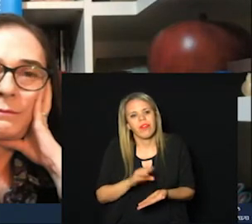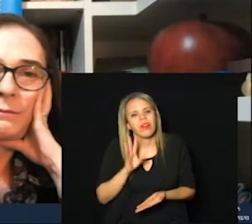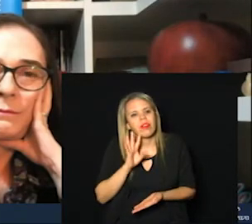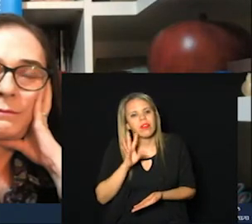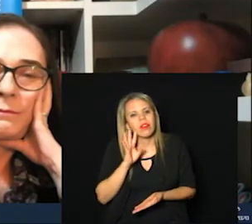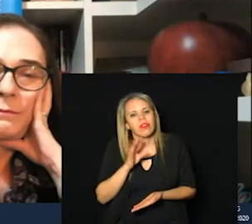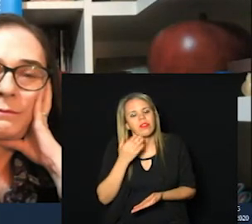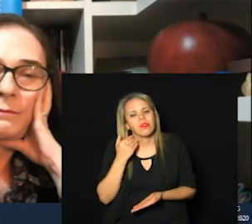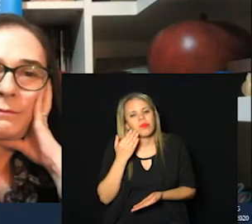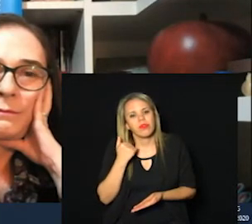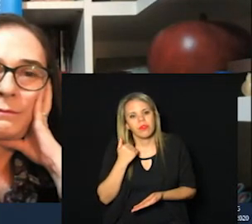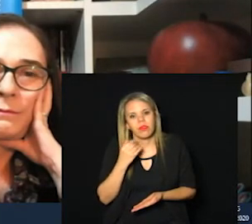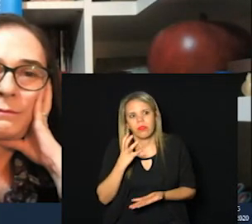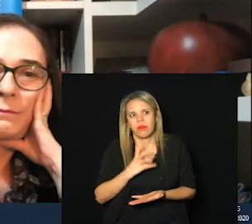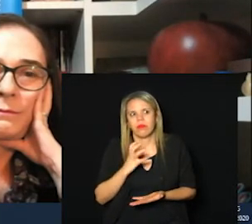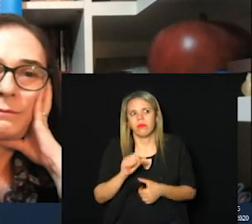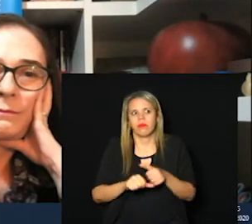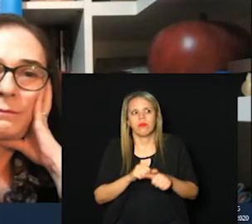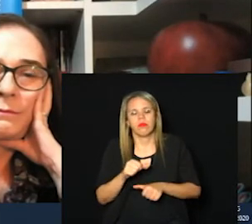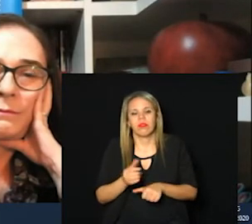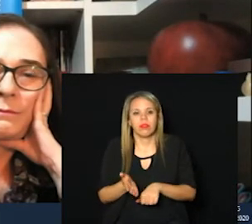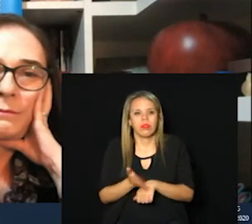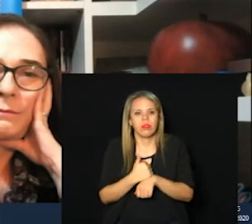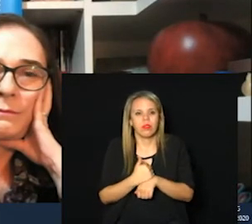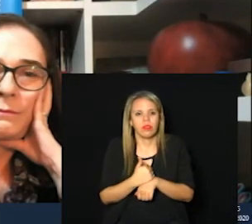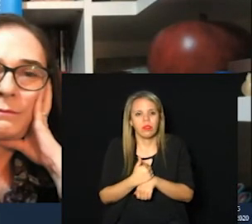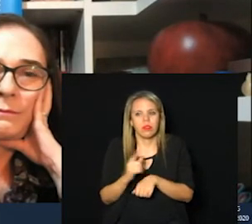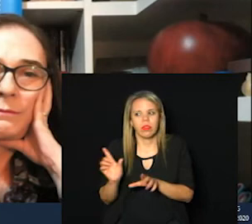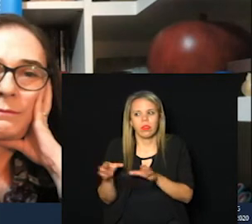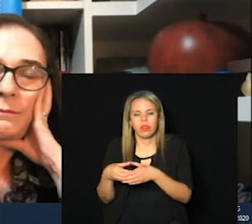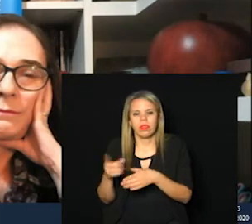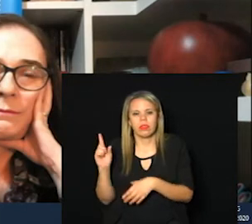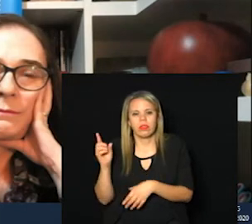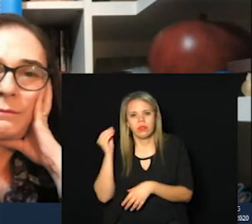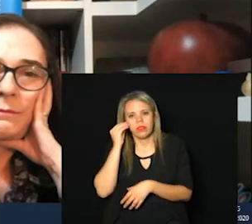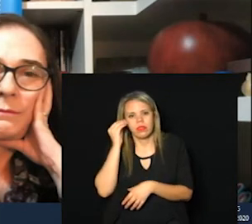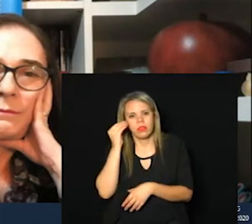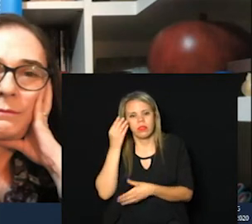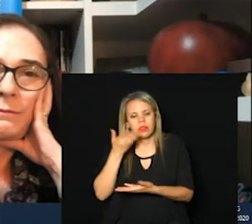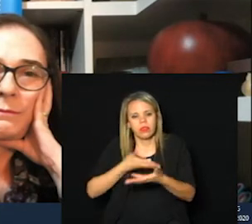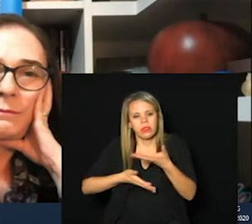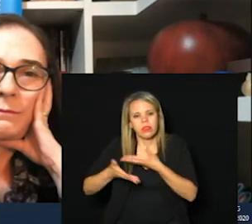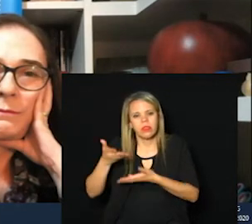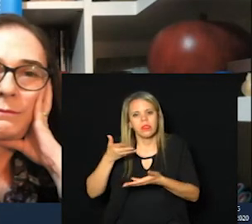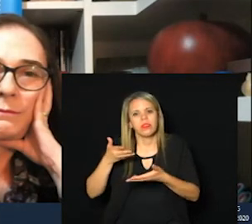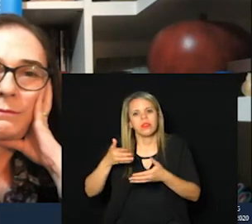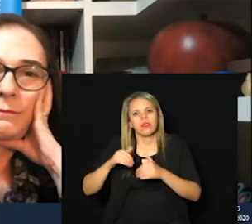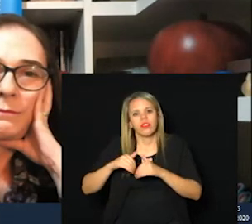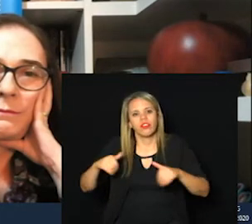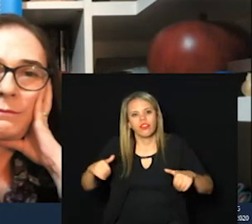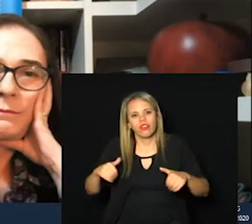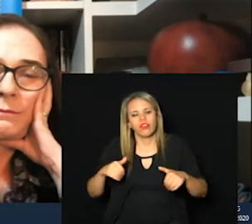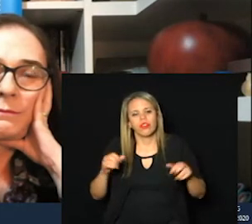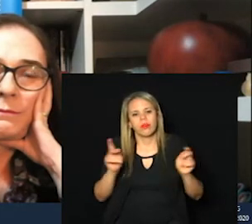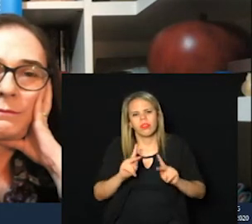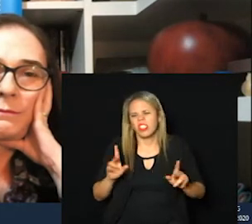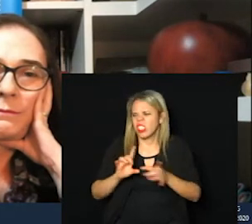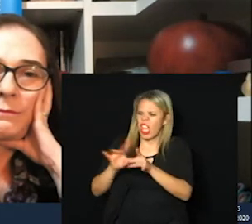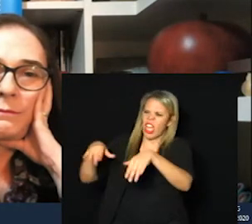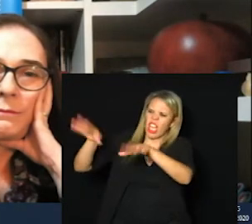séria. Antes, a gente, lá na turma, quando eu tentava mediar um conflito, as crianças diziam, a gente é assim mesmo, deixa para